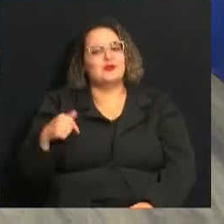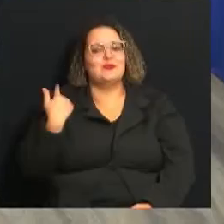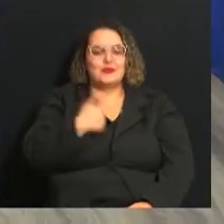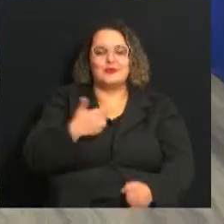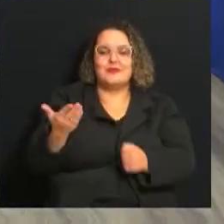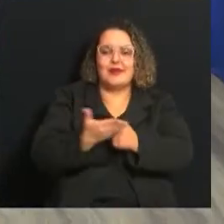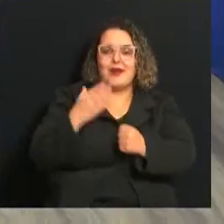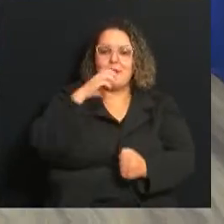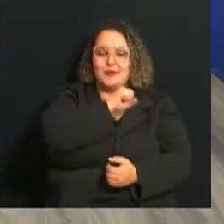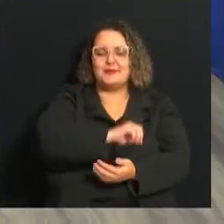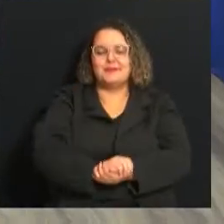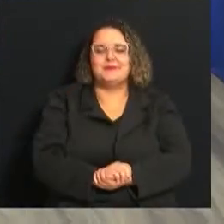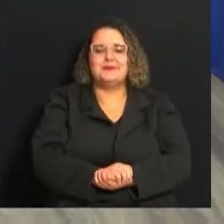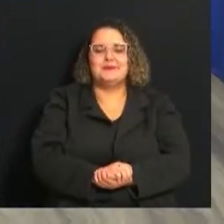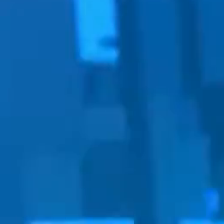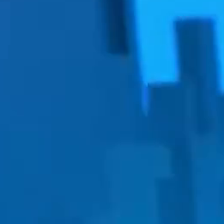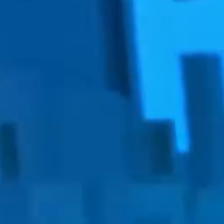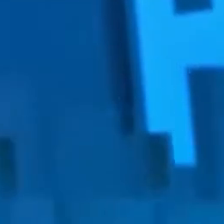rapidinho.